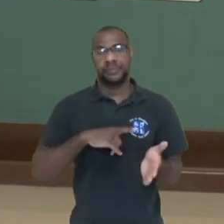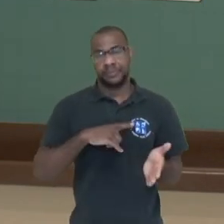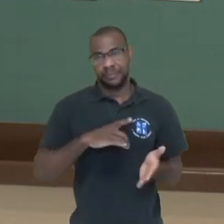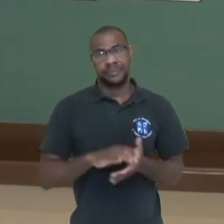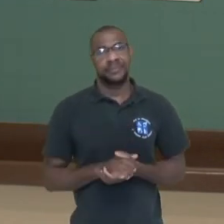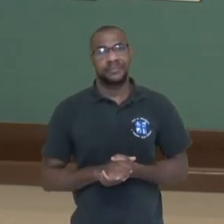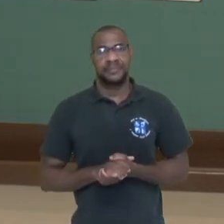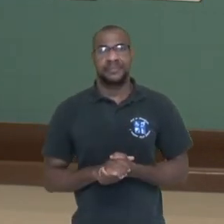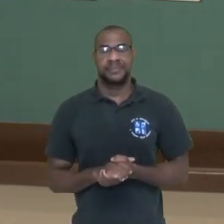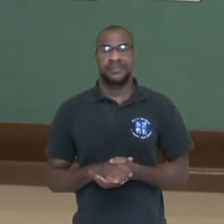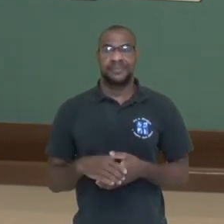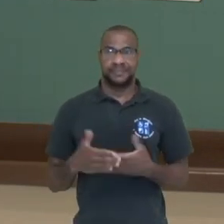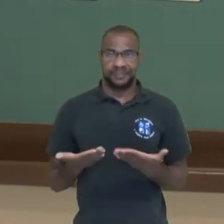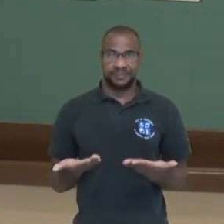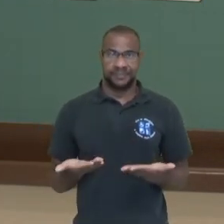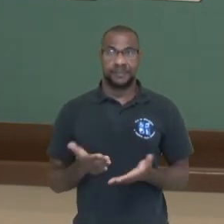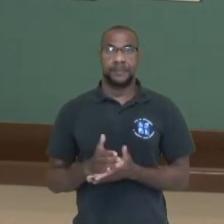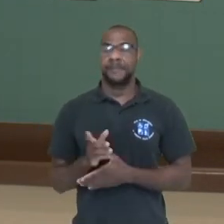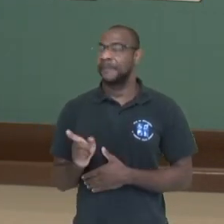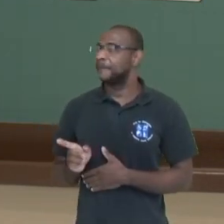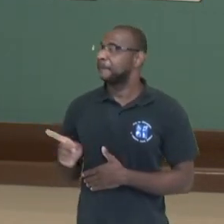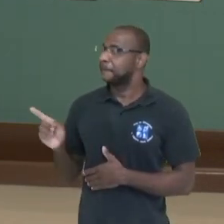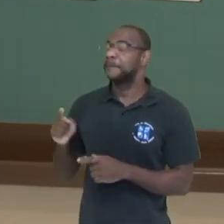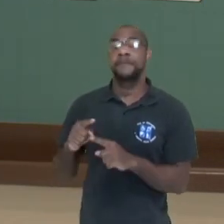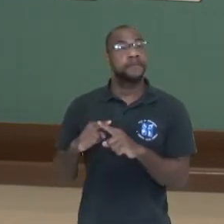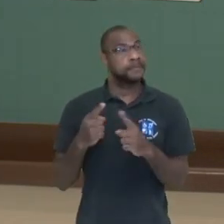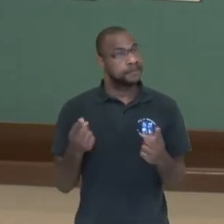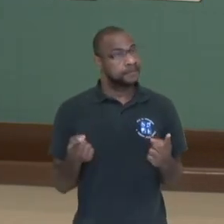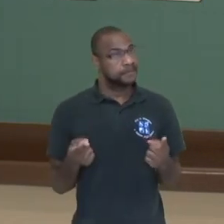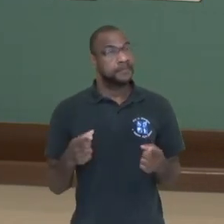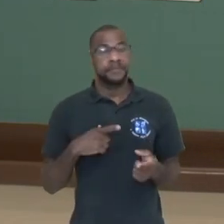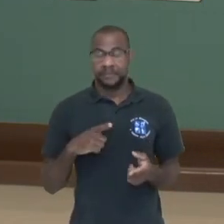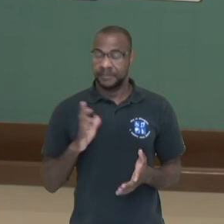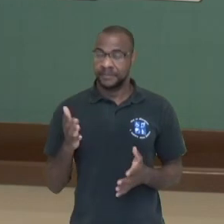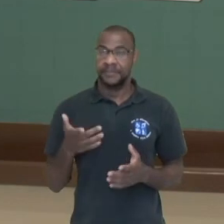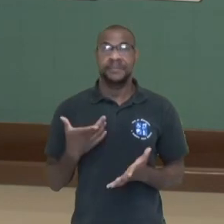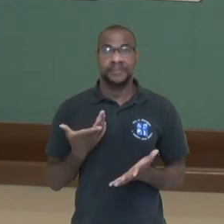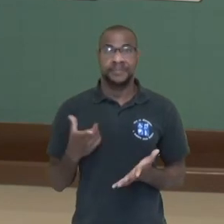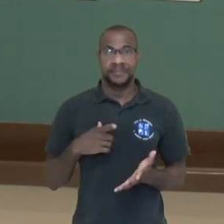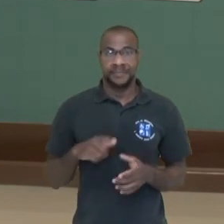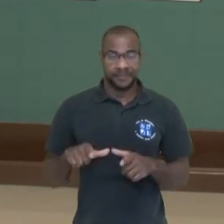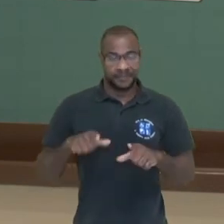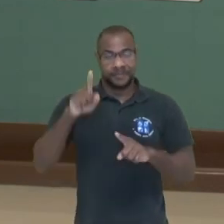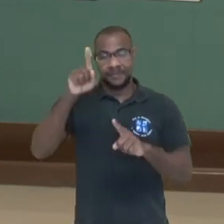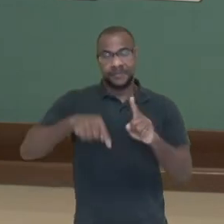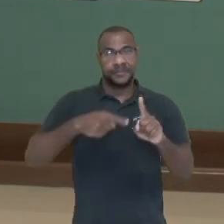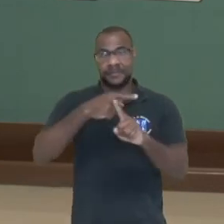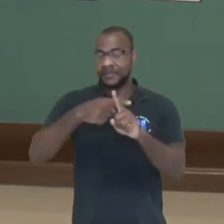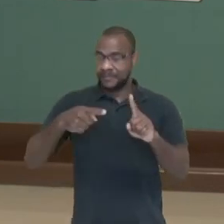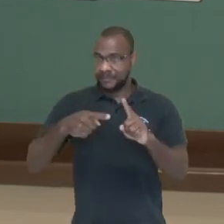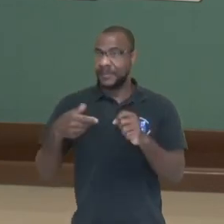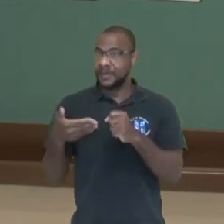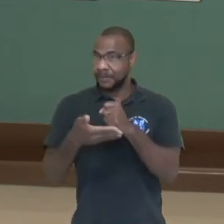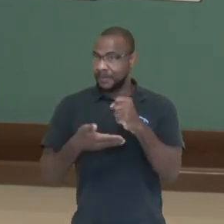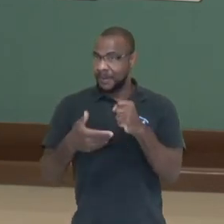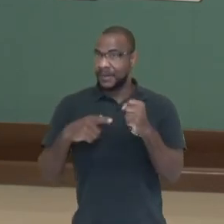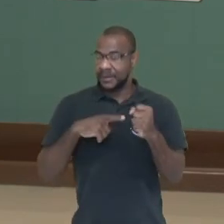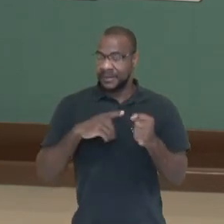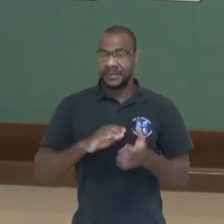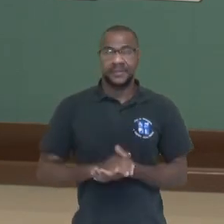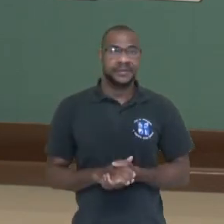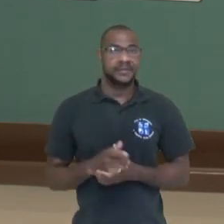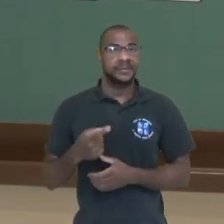no nosso destino, mas é baseado no plano cartesiano. Viu que interessante?